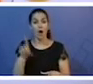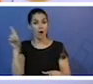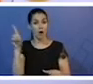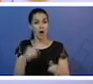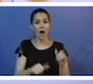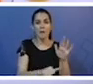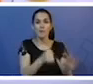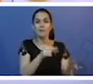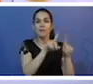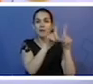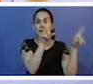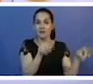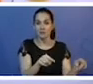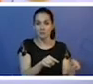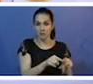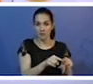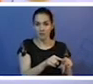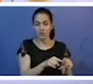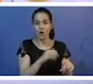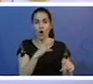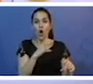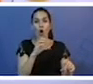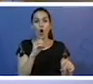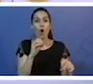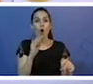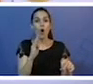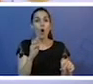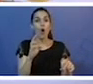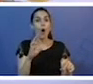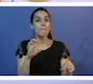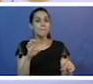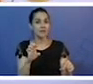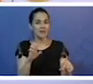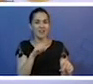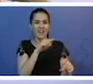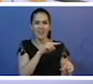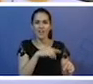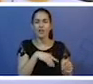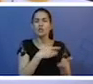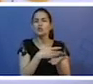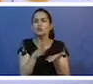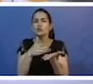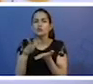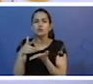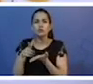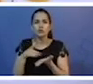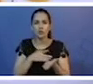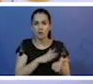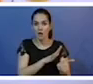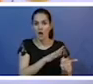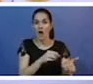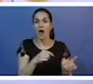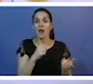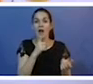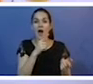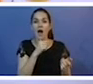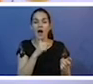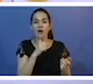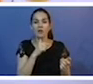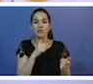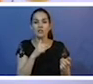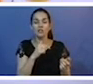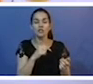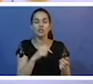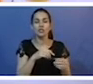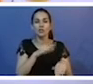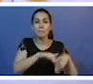imagem nós temos o sulfato de cobre. Ele é usado para eliminar algas no tratamento de água de piscinas